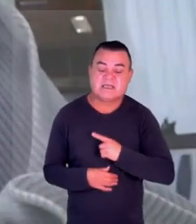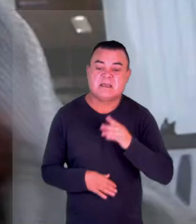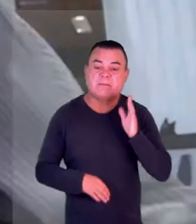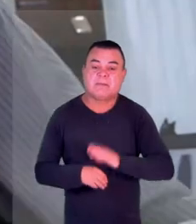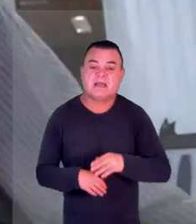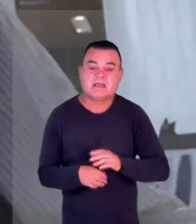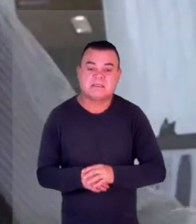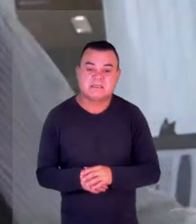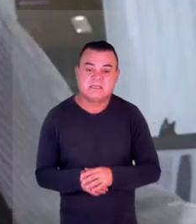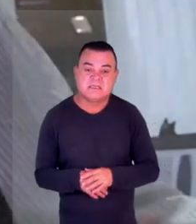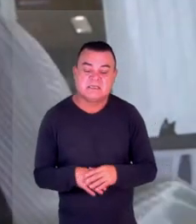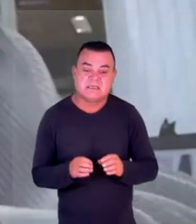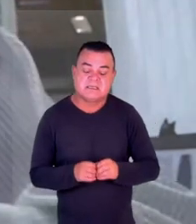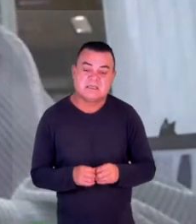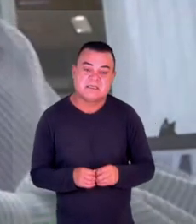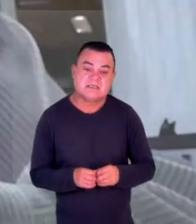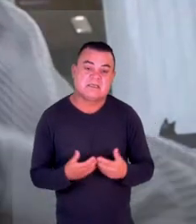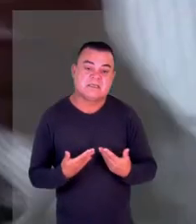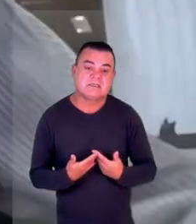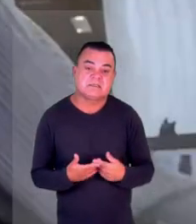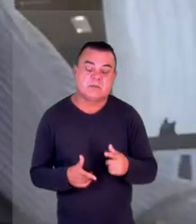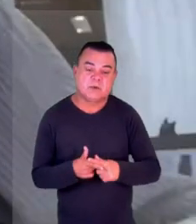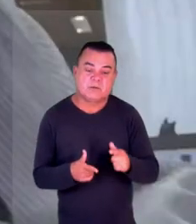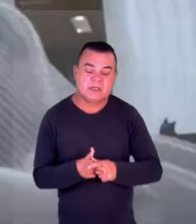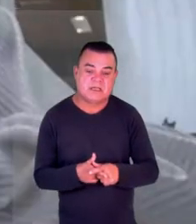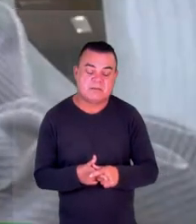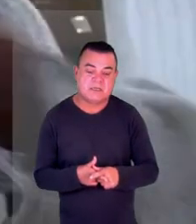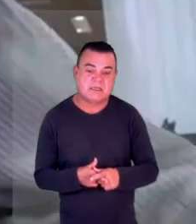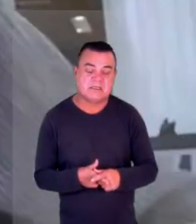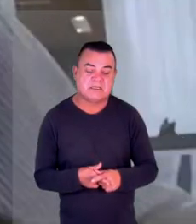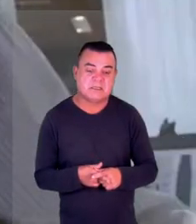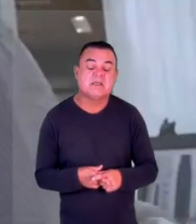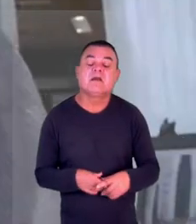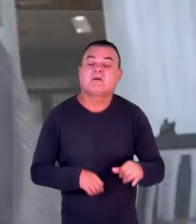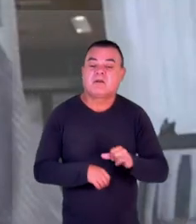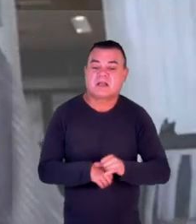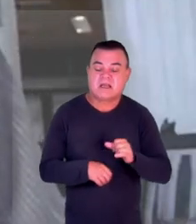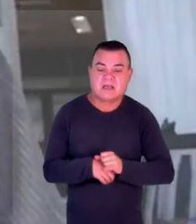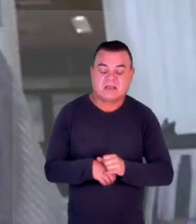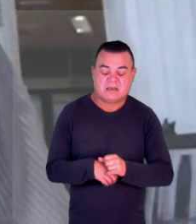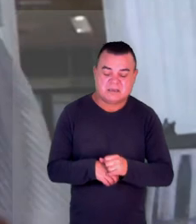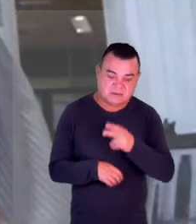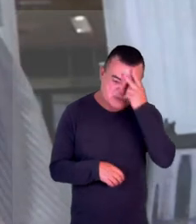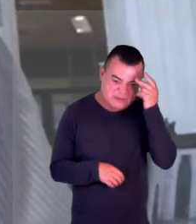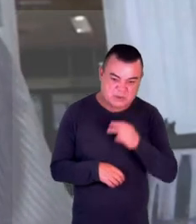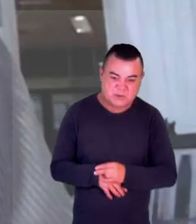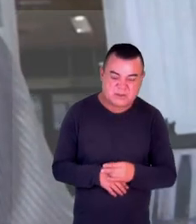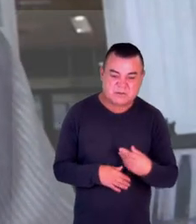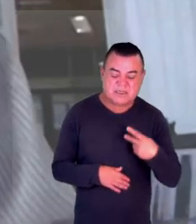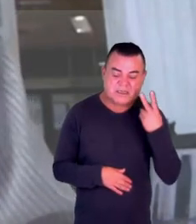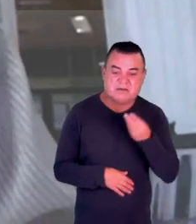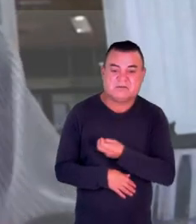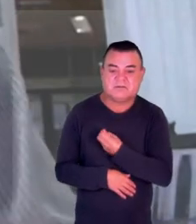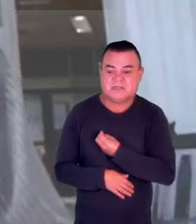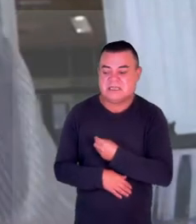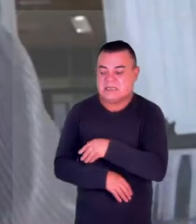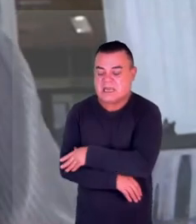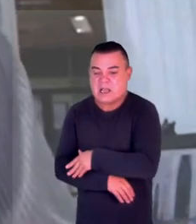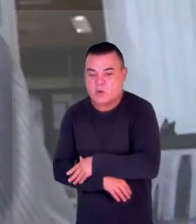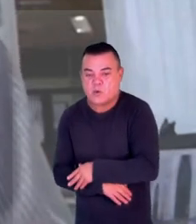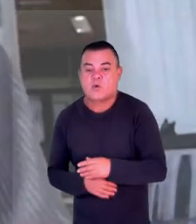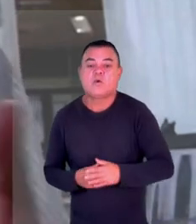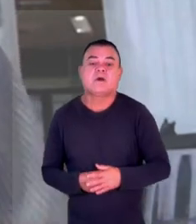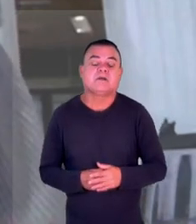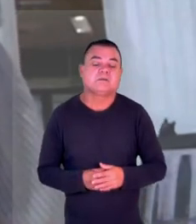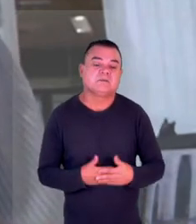as pessoas né na na no olho da rua nas estradas sem né e eu acho que isso ajuda